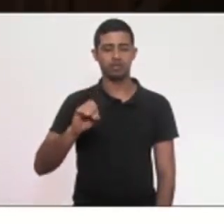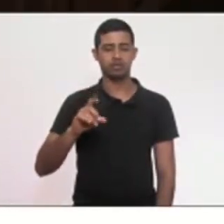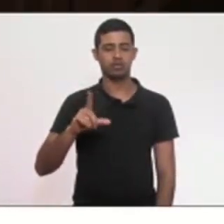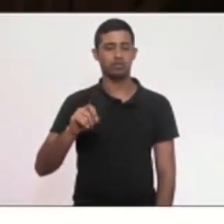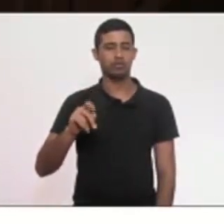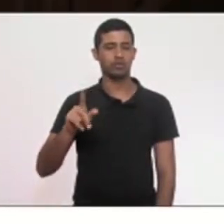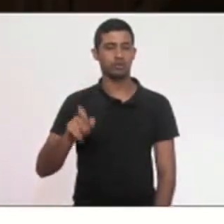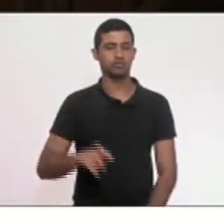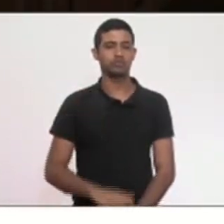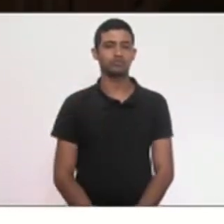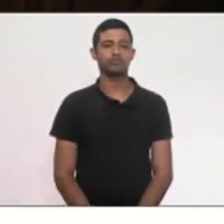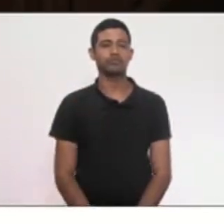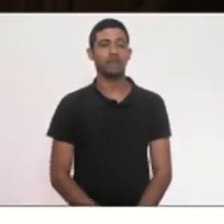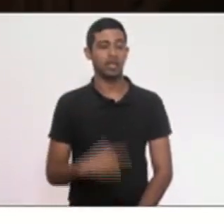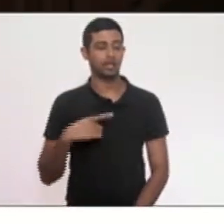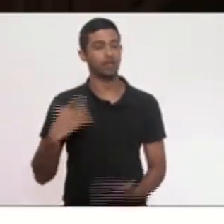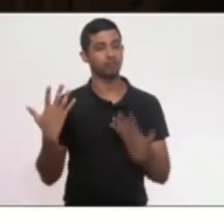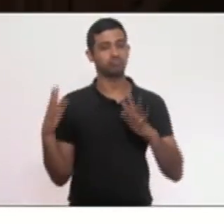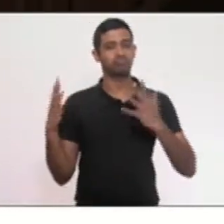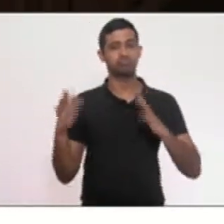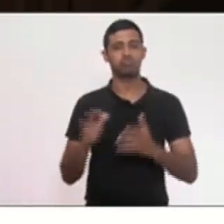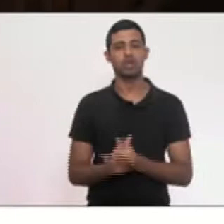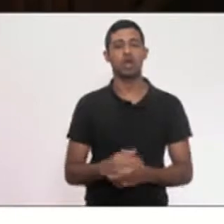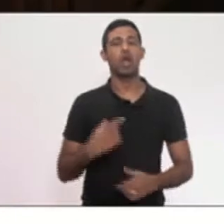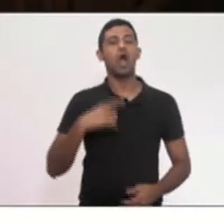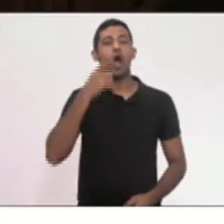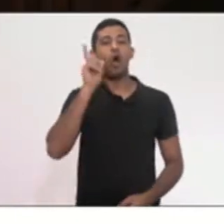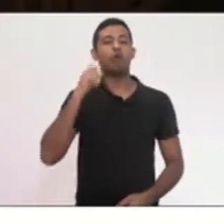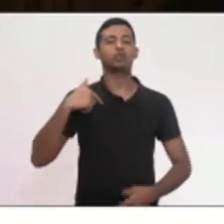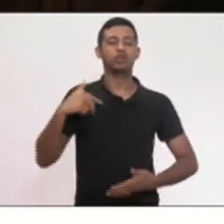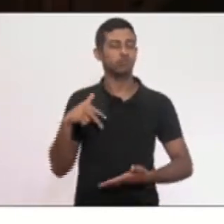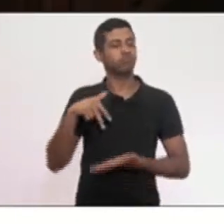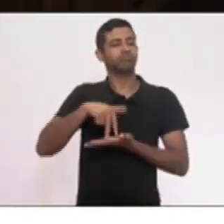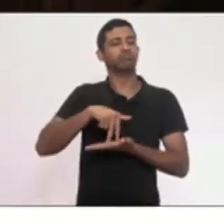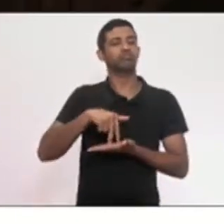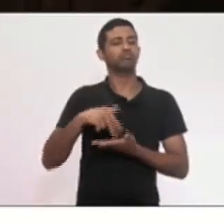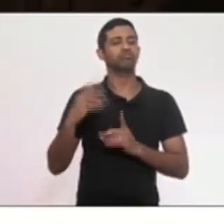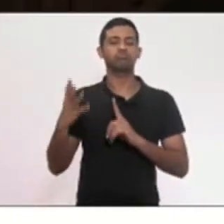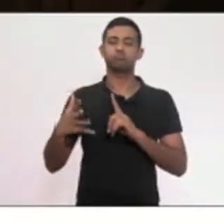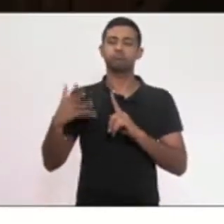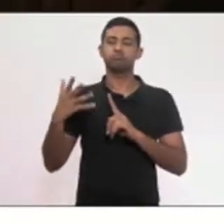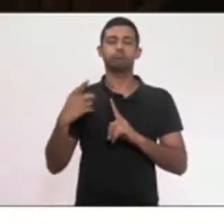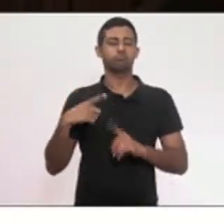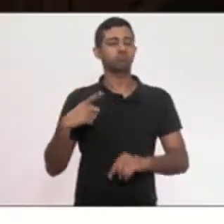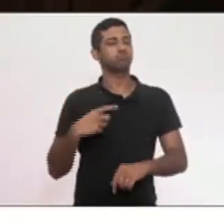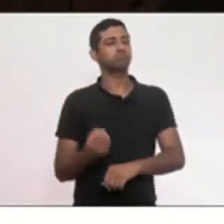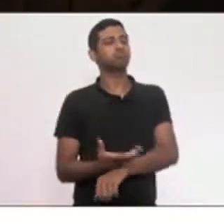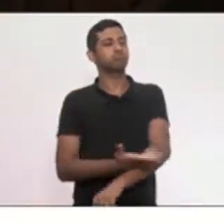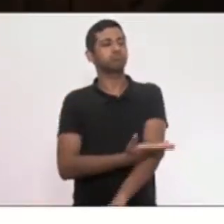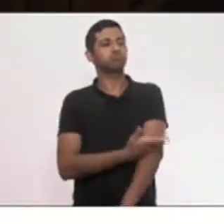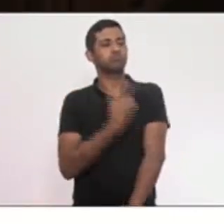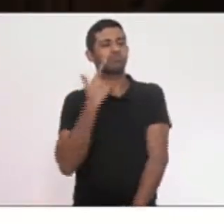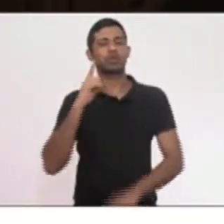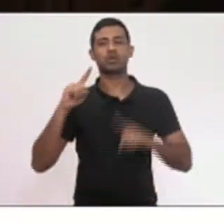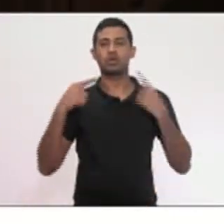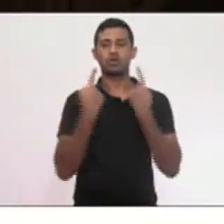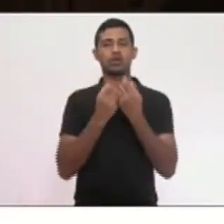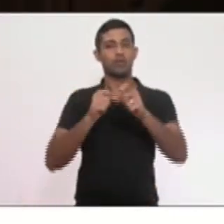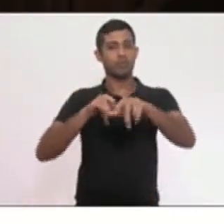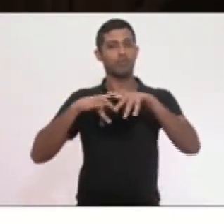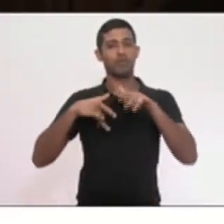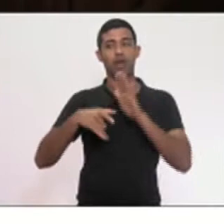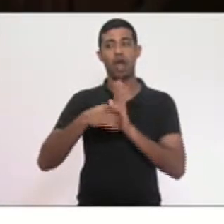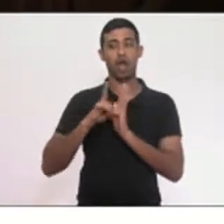esta saudação, eu ontem assumi a tribuna, inspirado também na audiência pública que tínhamos feito mais cedo, e